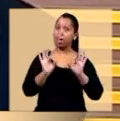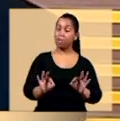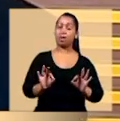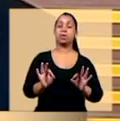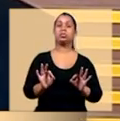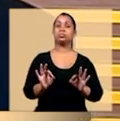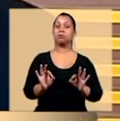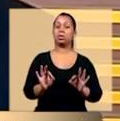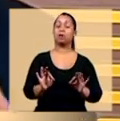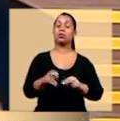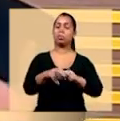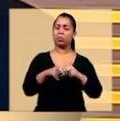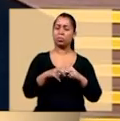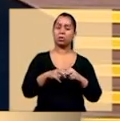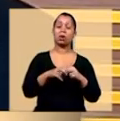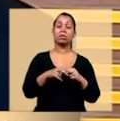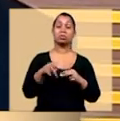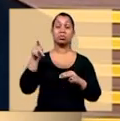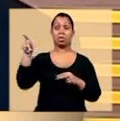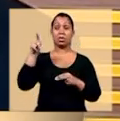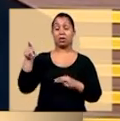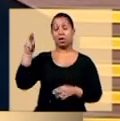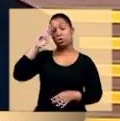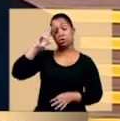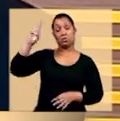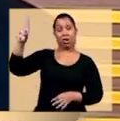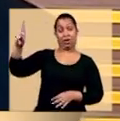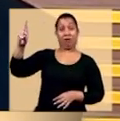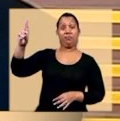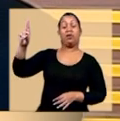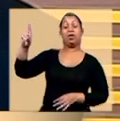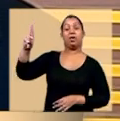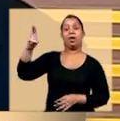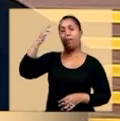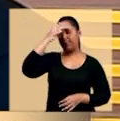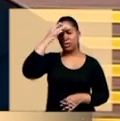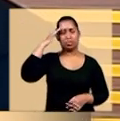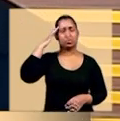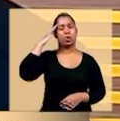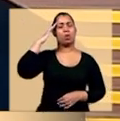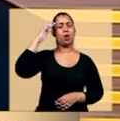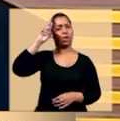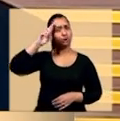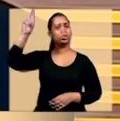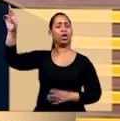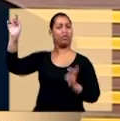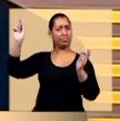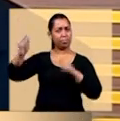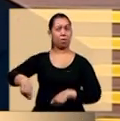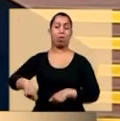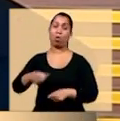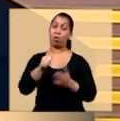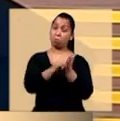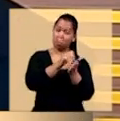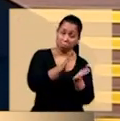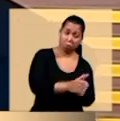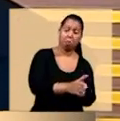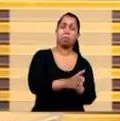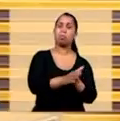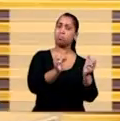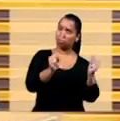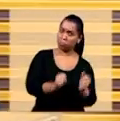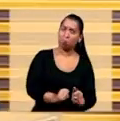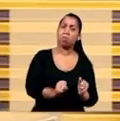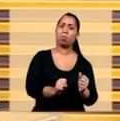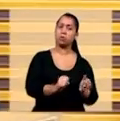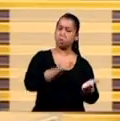É evidente que, em razão da sua atribuição de dirigir um negócio, o empregador ele pode advertir, ele